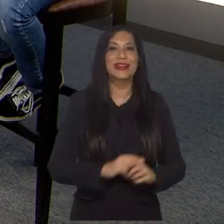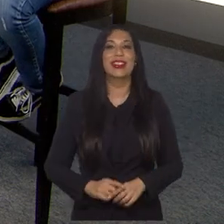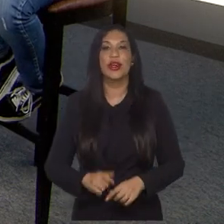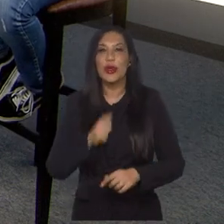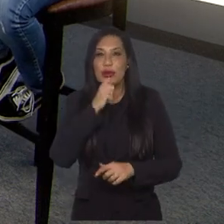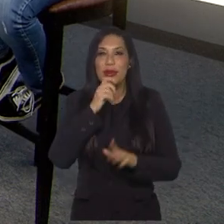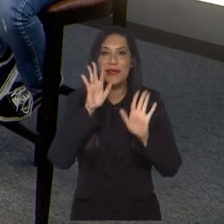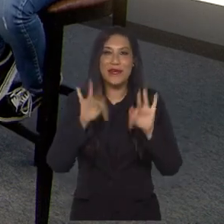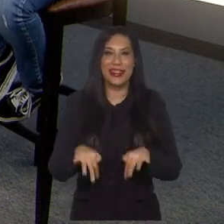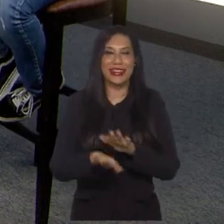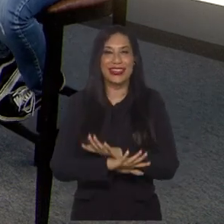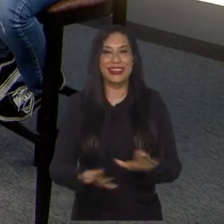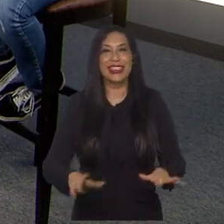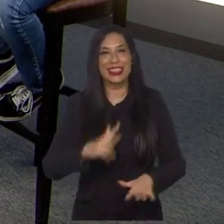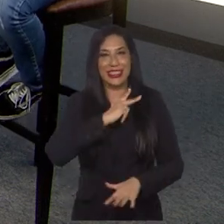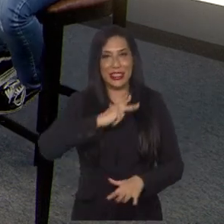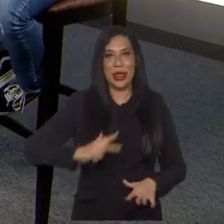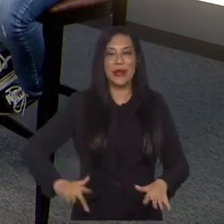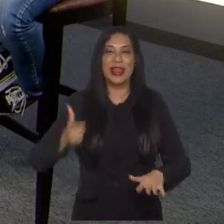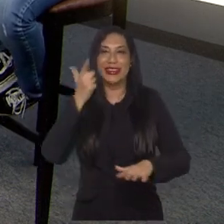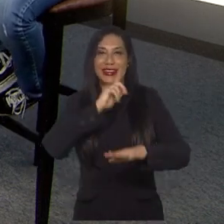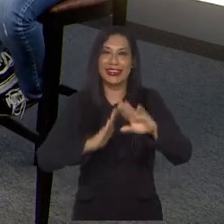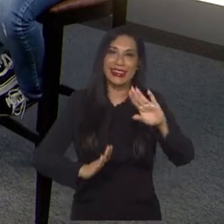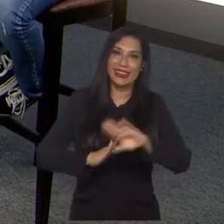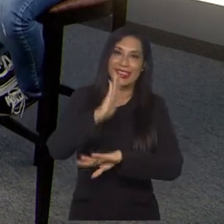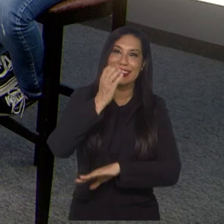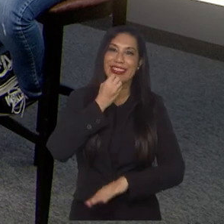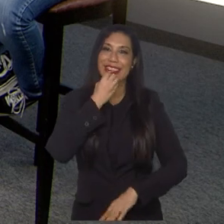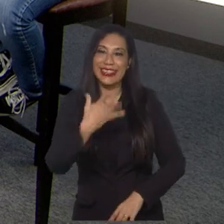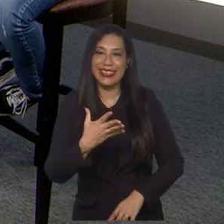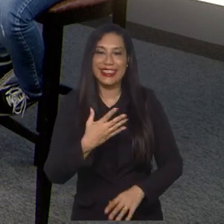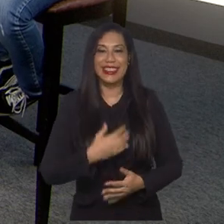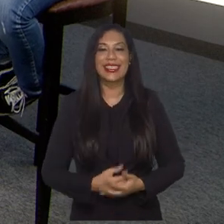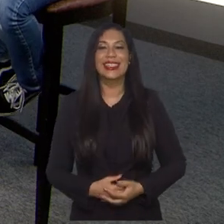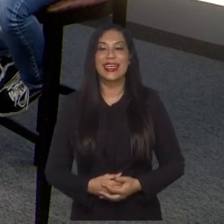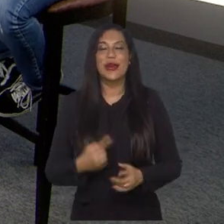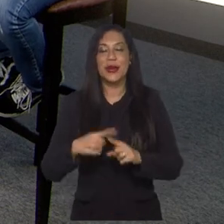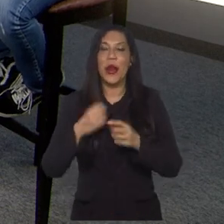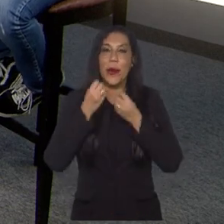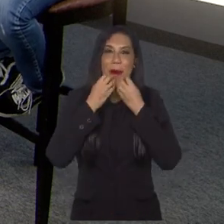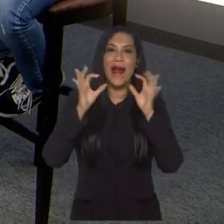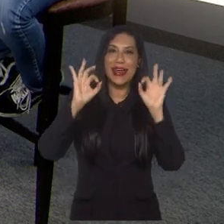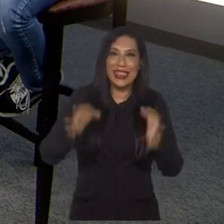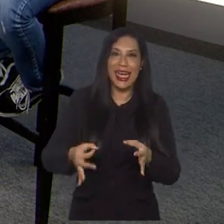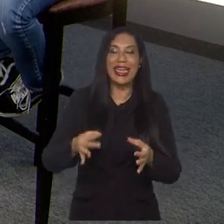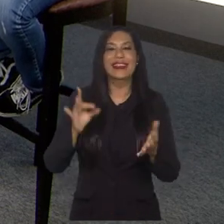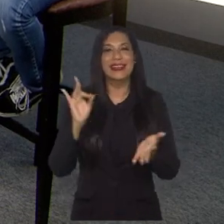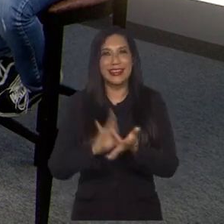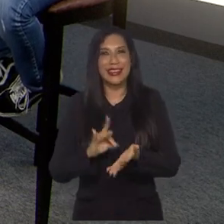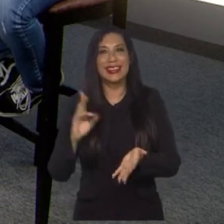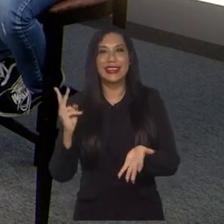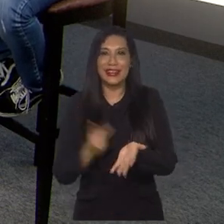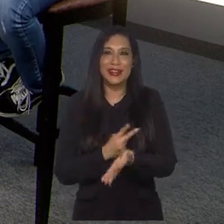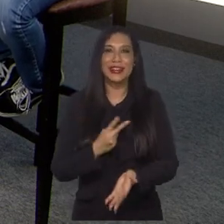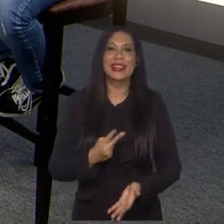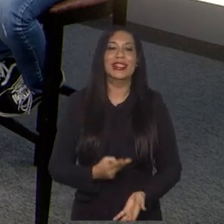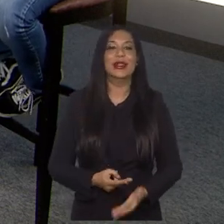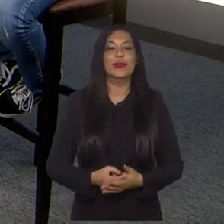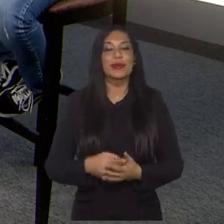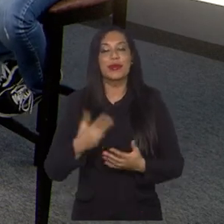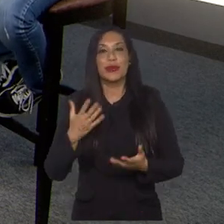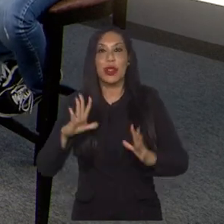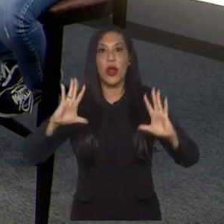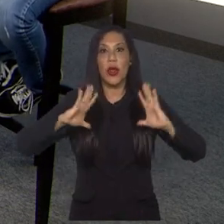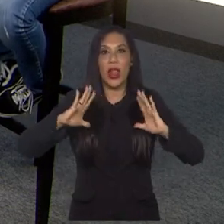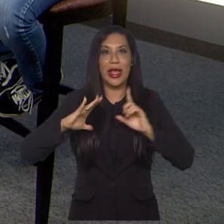apita, acabou. Dinamarca classificada. Vou gostar dessa... Que é bom é isso, né, gente? É bom o caos. Exatamente. Estamos vendo Copa só